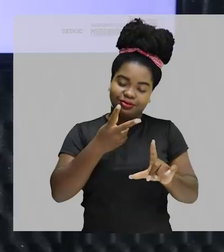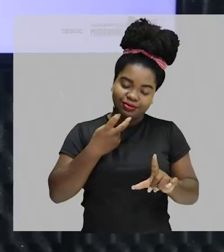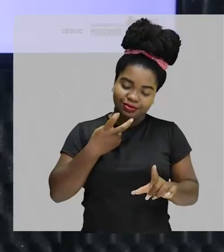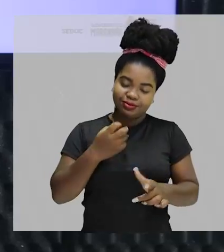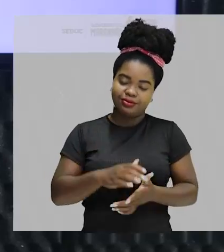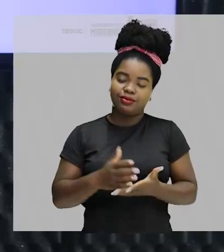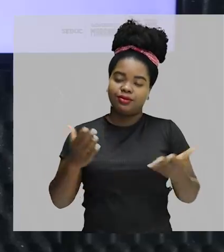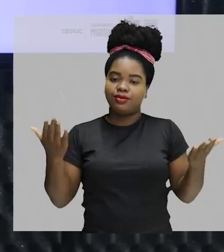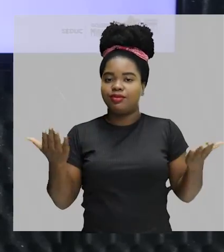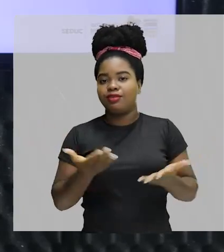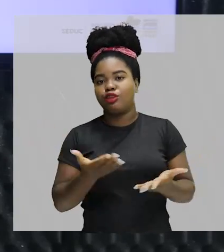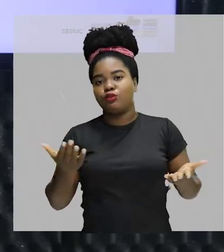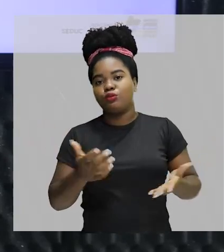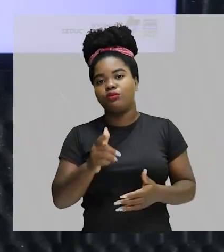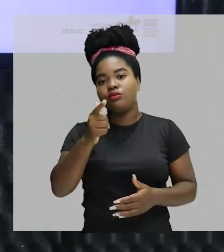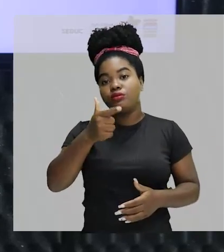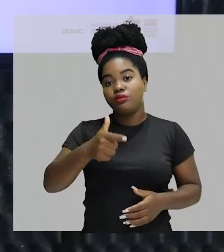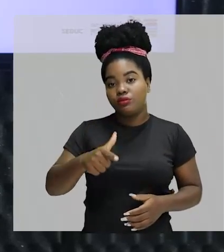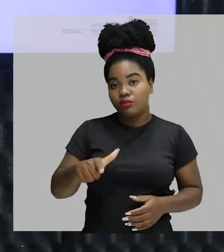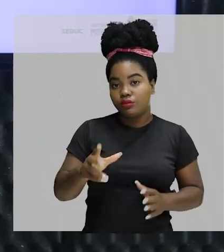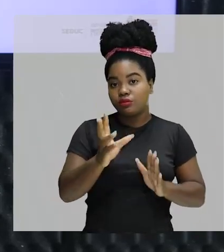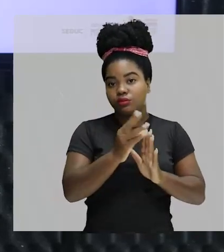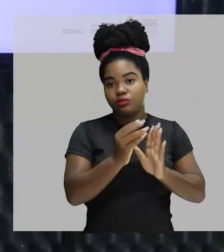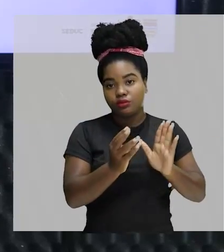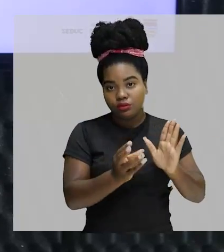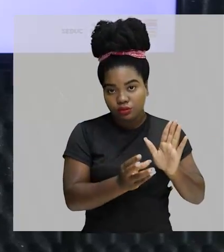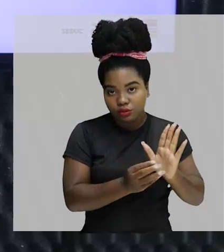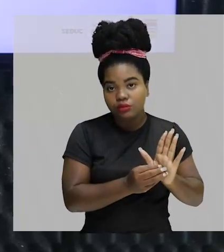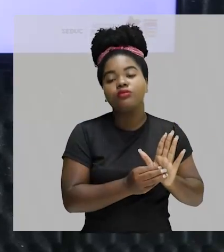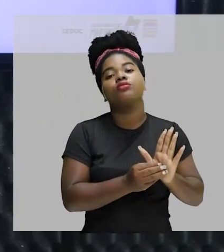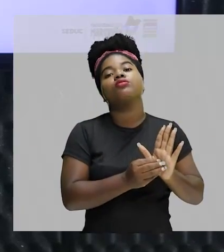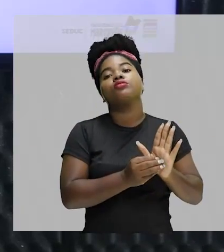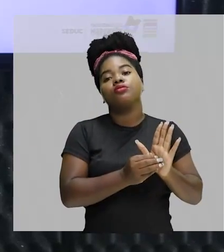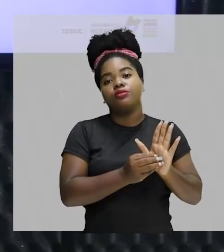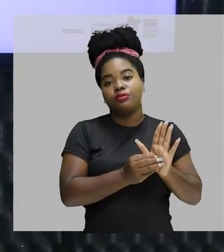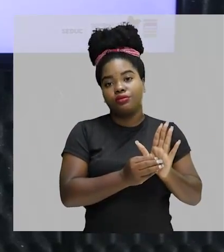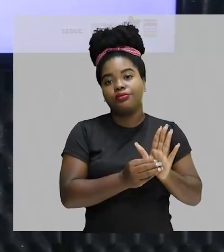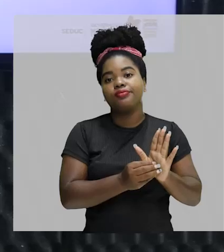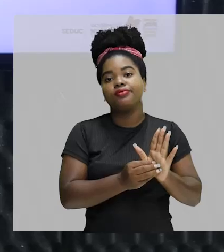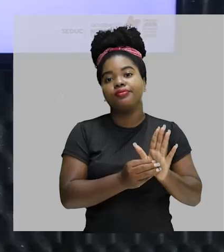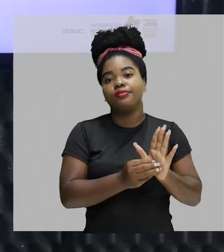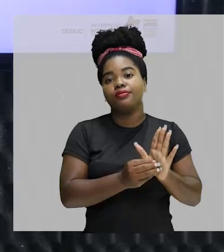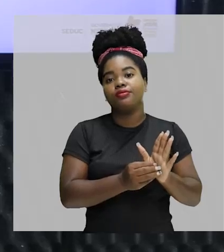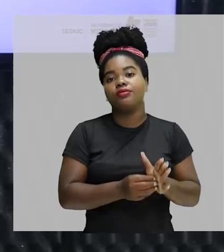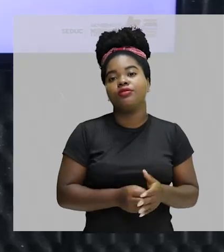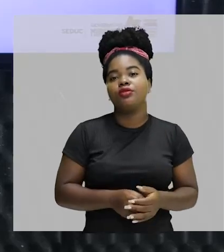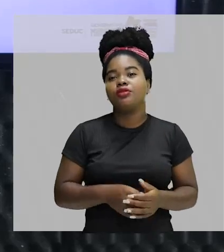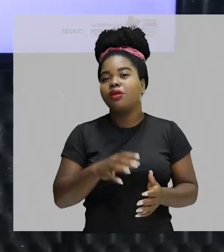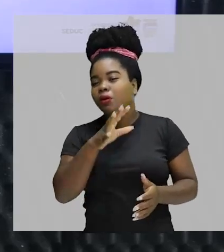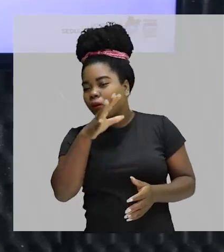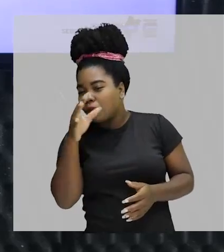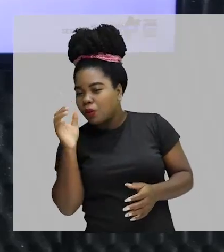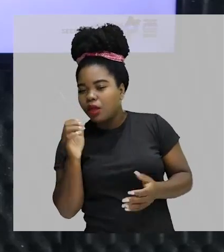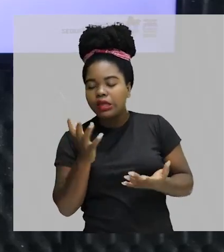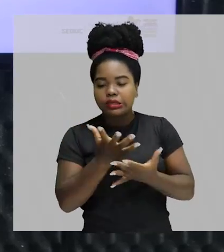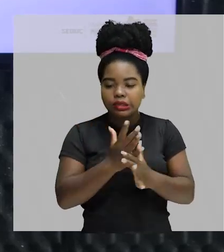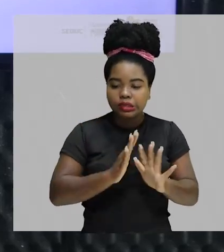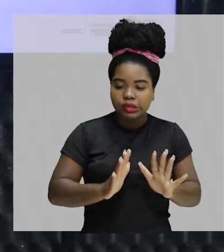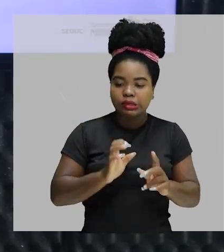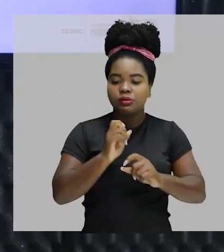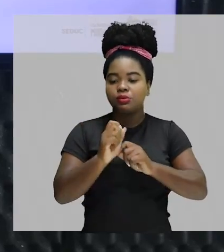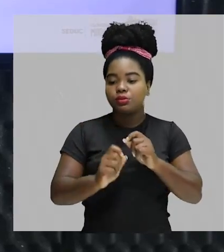neste momento, nós daremos continuidade ao estudo que já foi iniciado, na verdade, estamos quase finalizando esse estudo, sobre